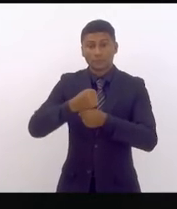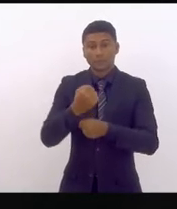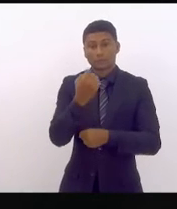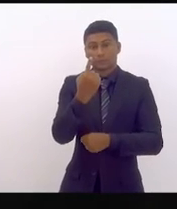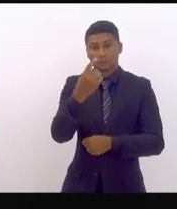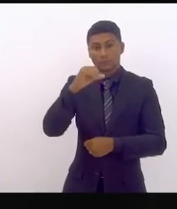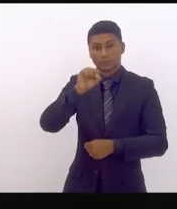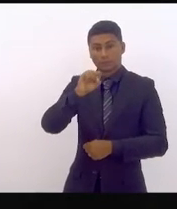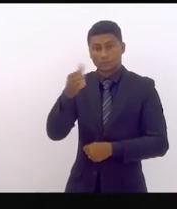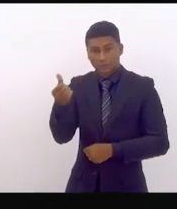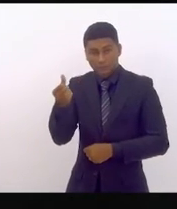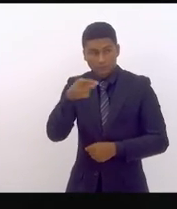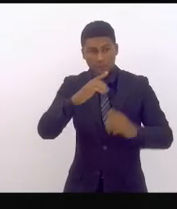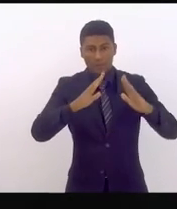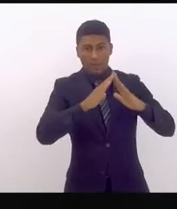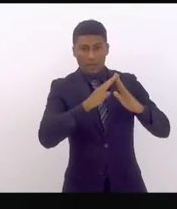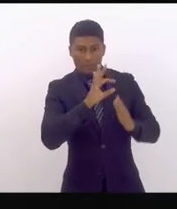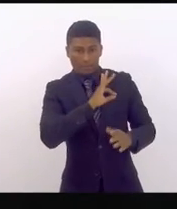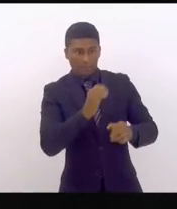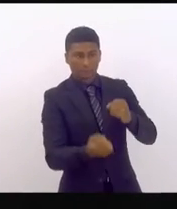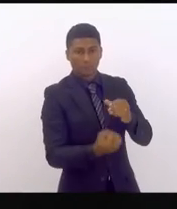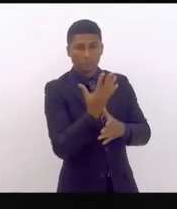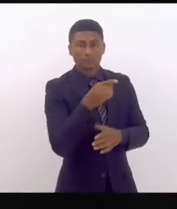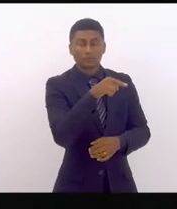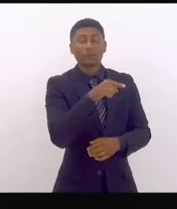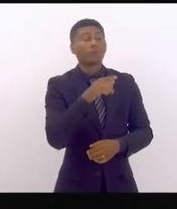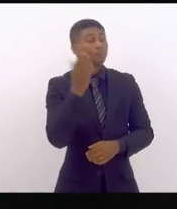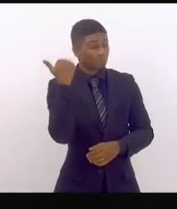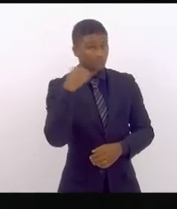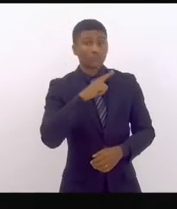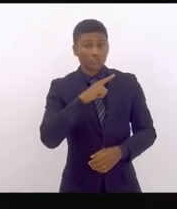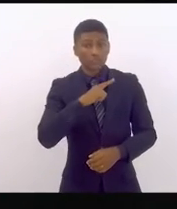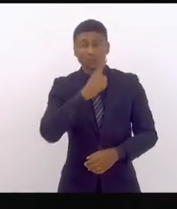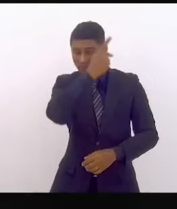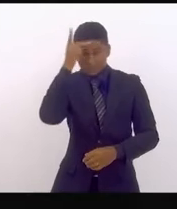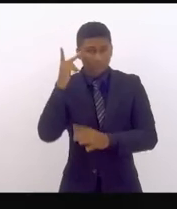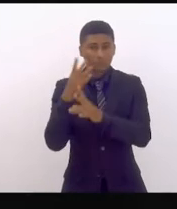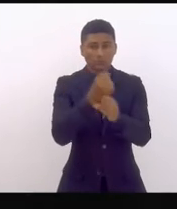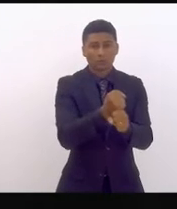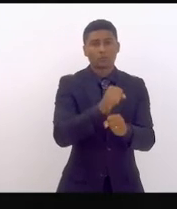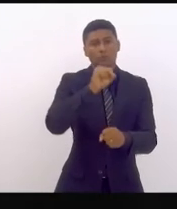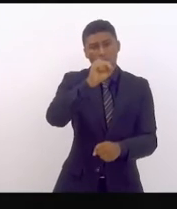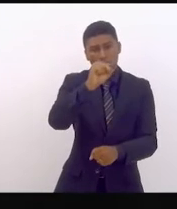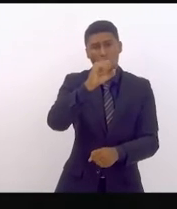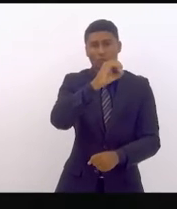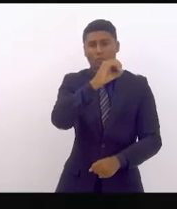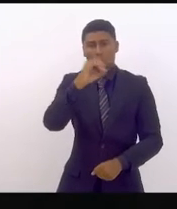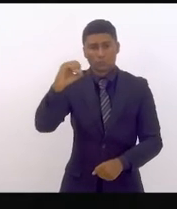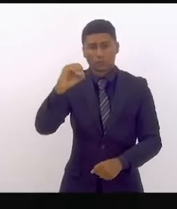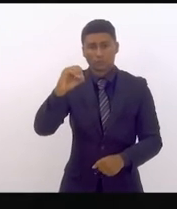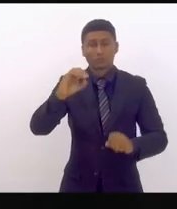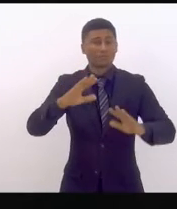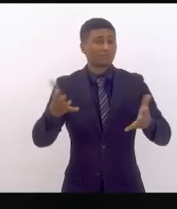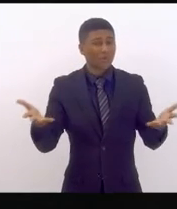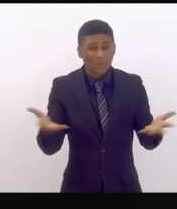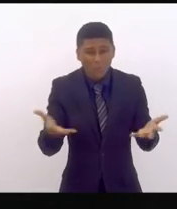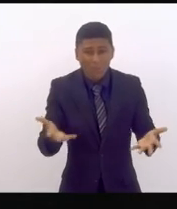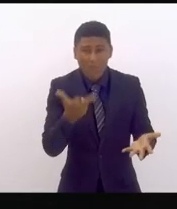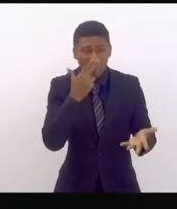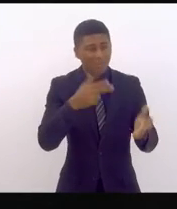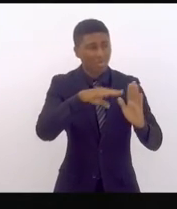de Meriti Quando foi inaugurado chegou até 800 policiais e a gente trabalha hoje com o número ainda muito baixo